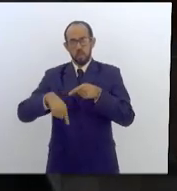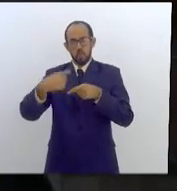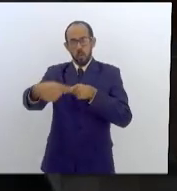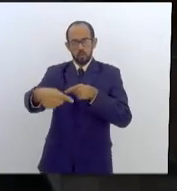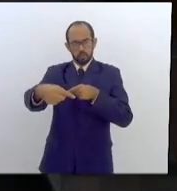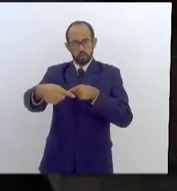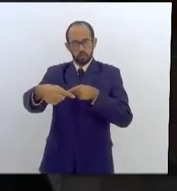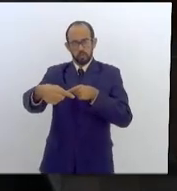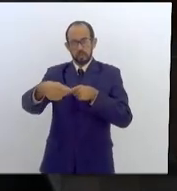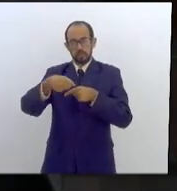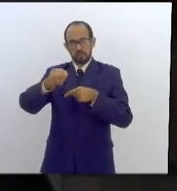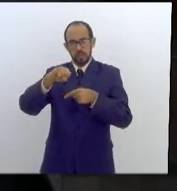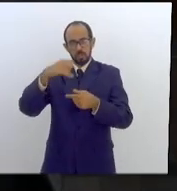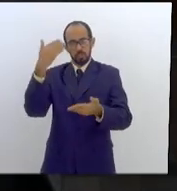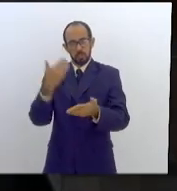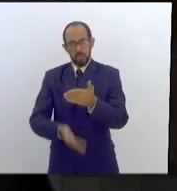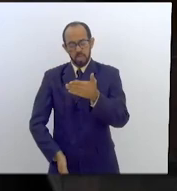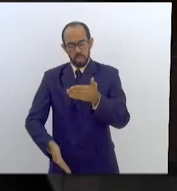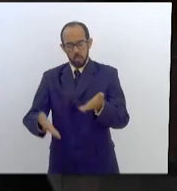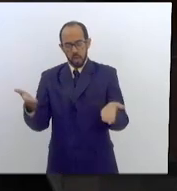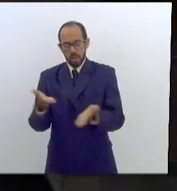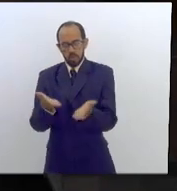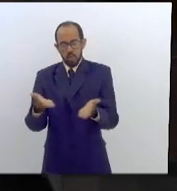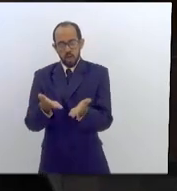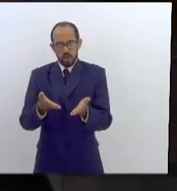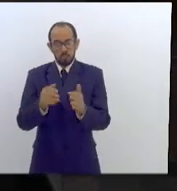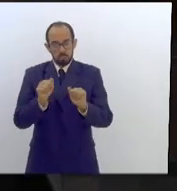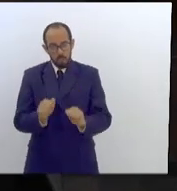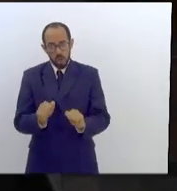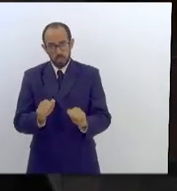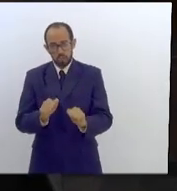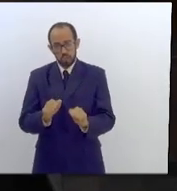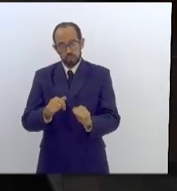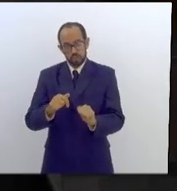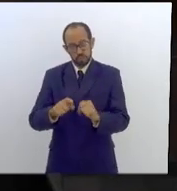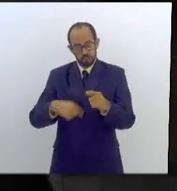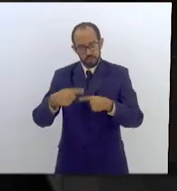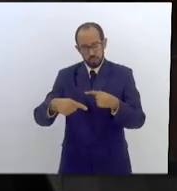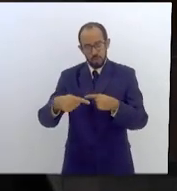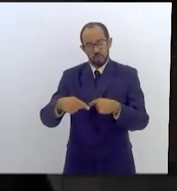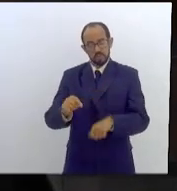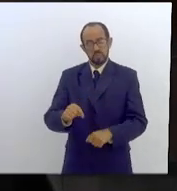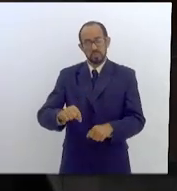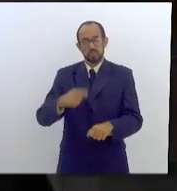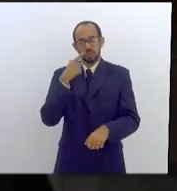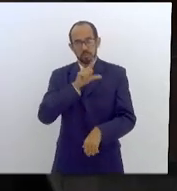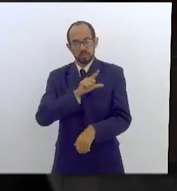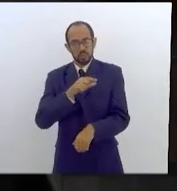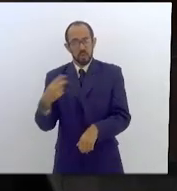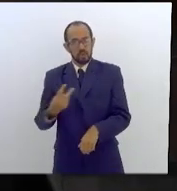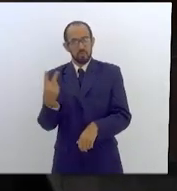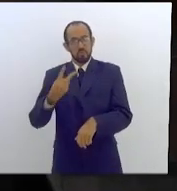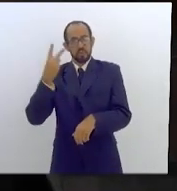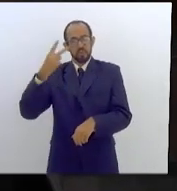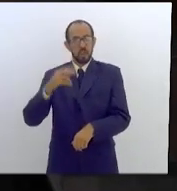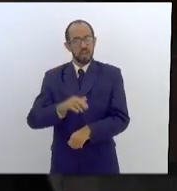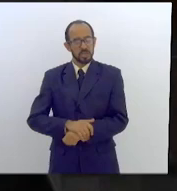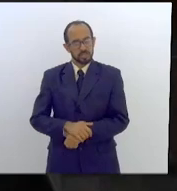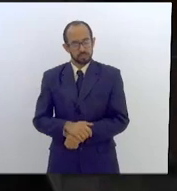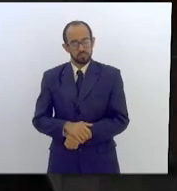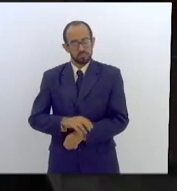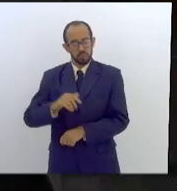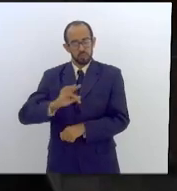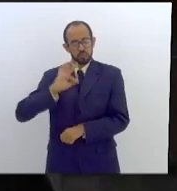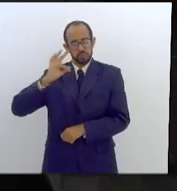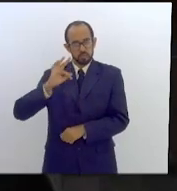essa poderá quiçar ou não vencer a próxima vidora